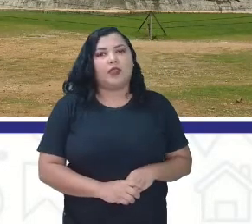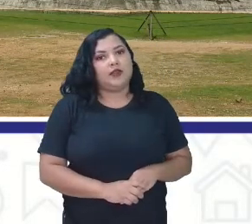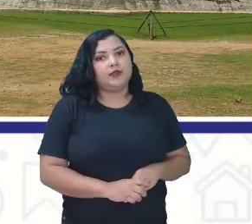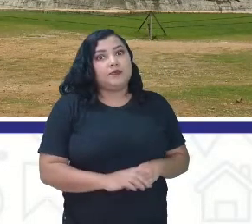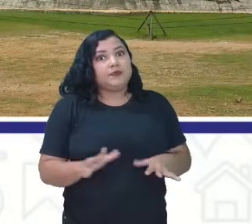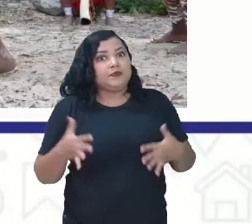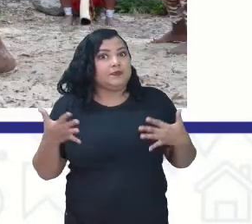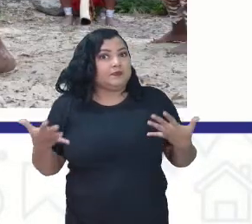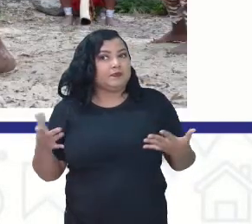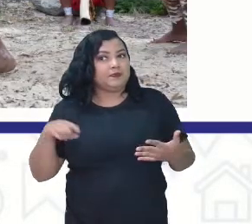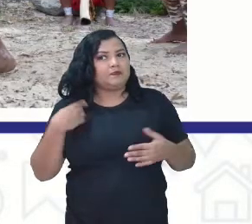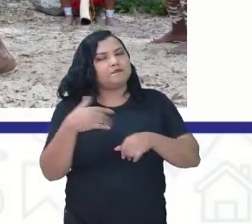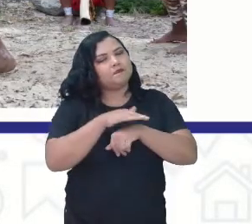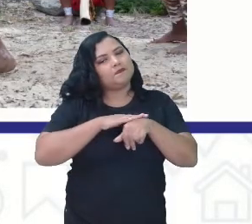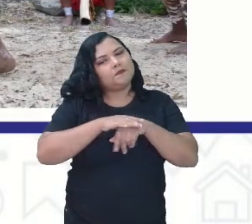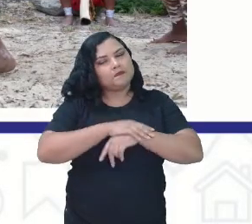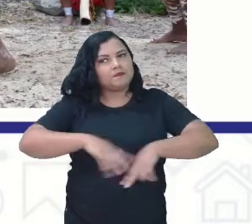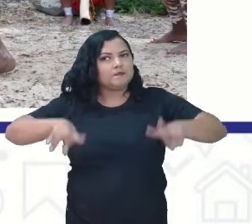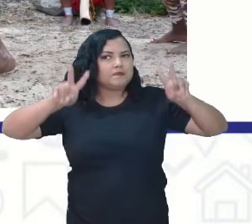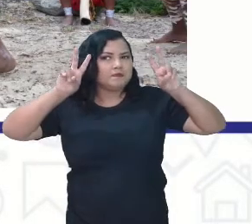de civilização, né.